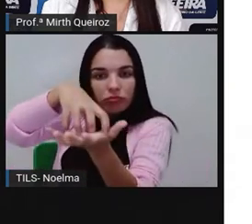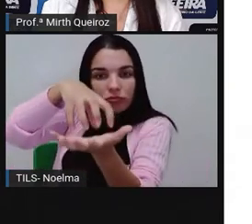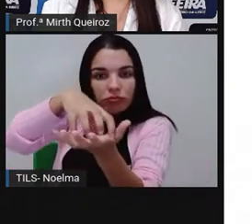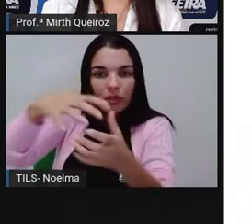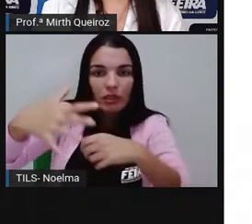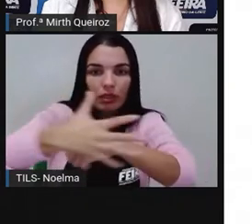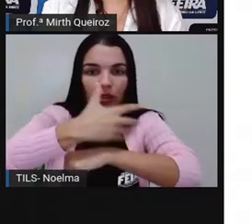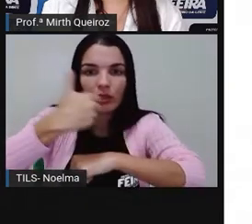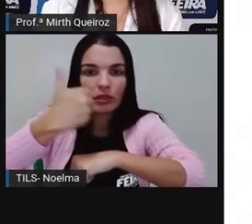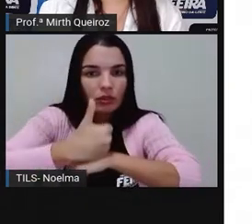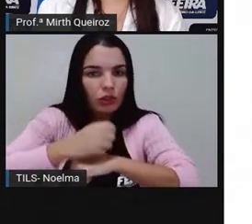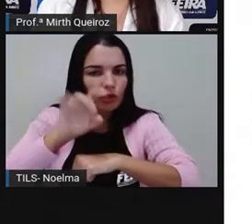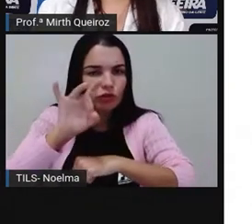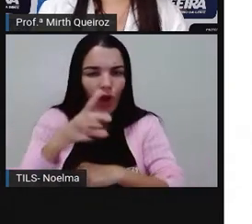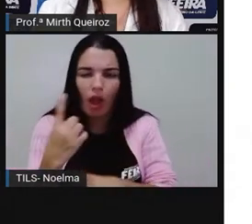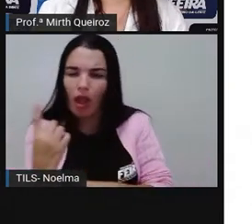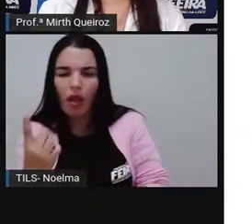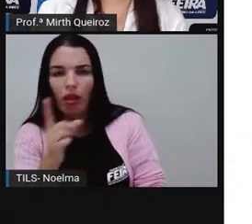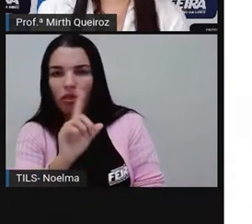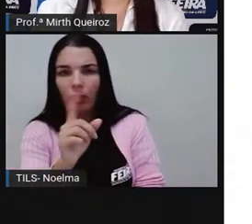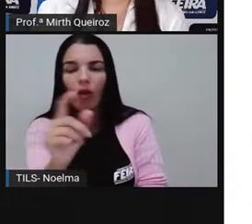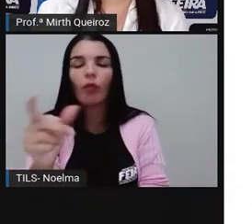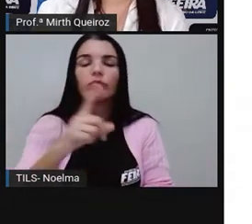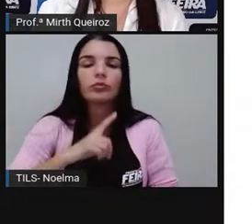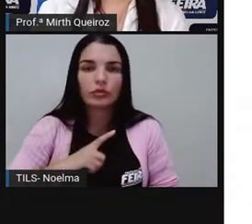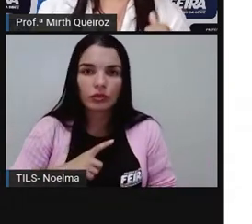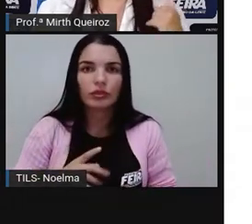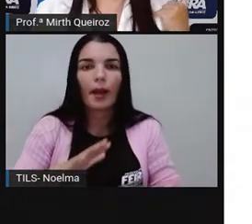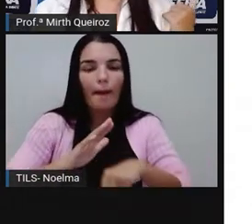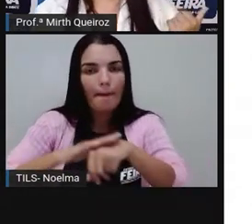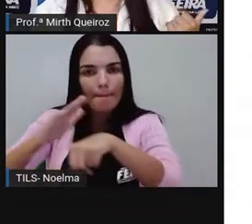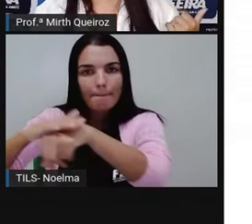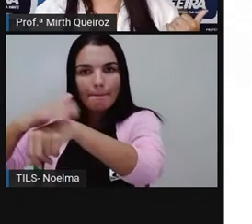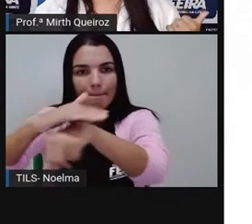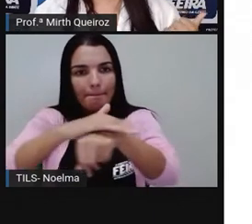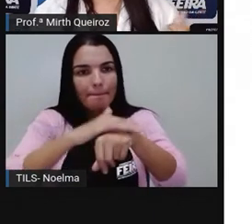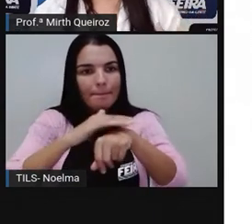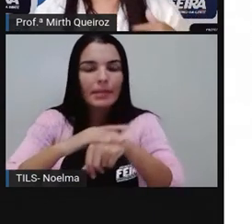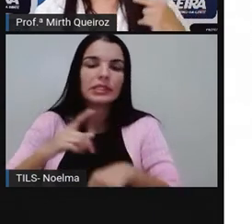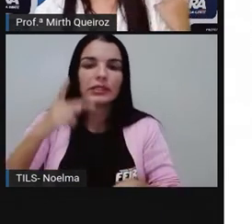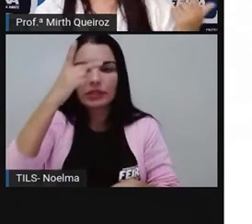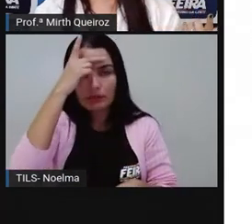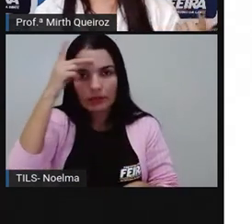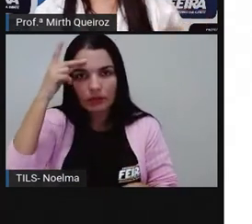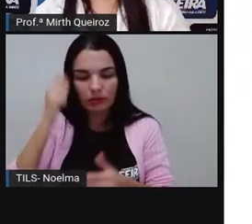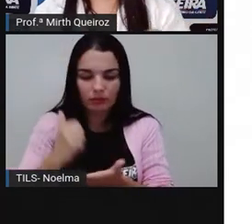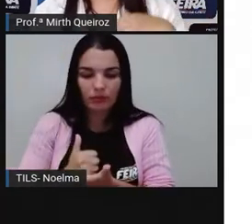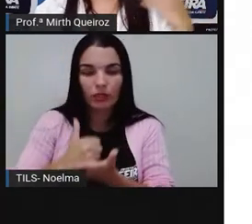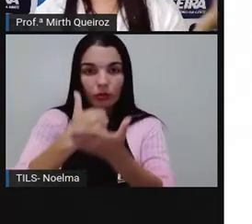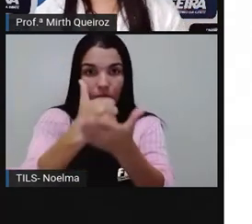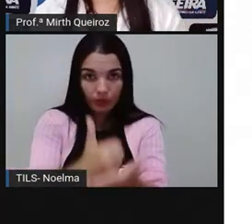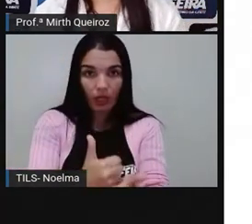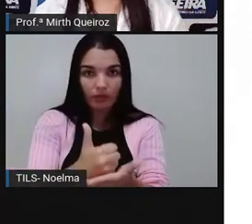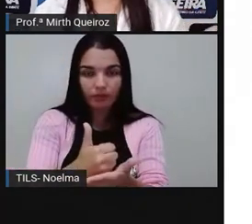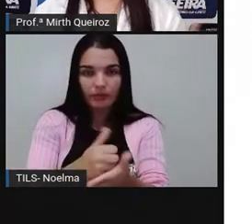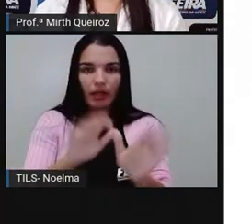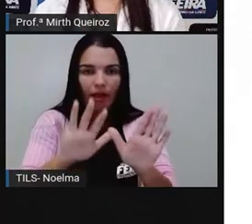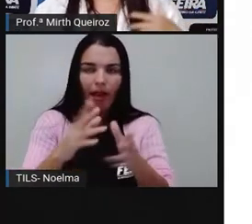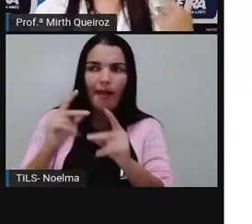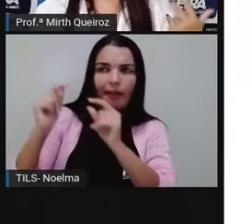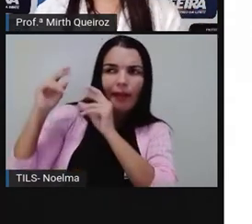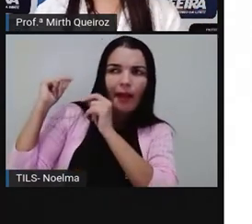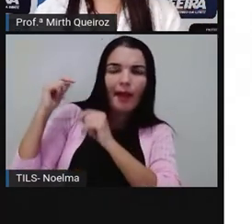realizada somente por ele. Tinha mais gente, não era ele sozinho. Porque na época dos donatários, os donatários eram responsáveis por tudo, né?